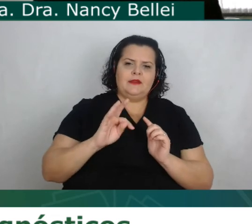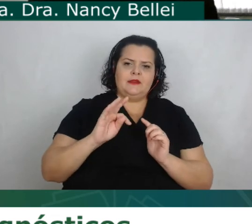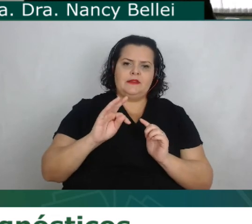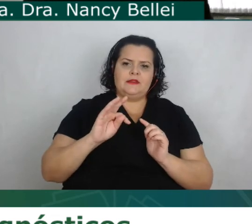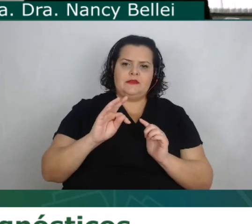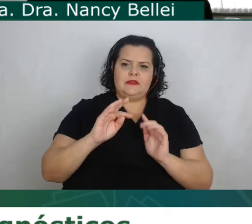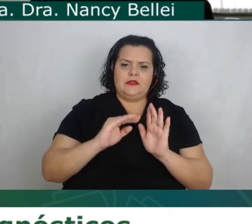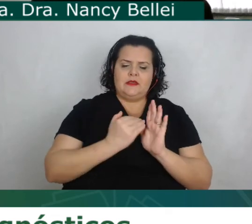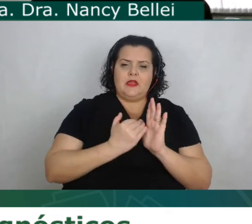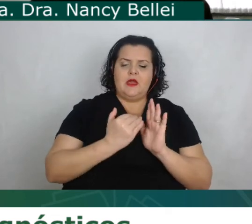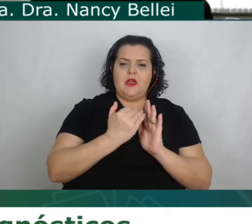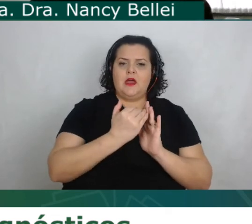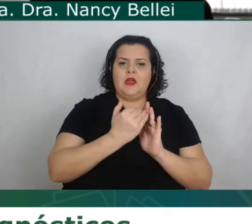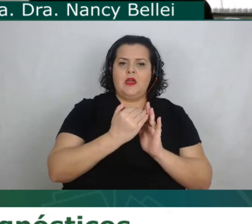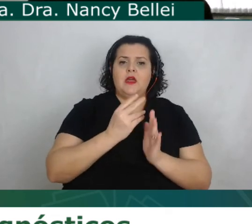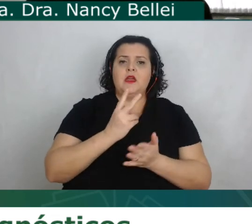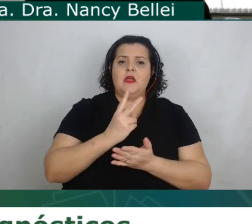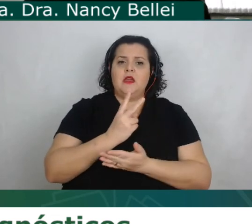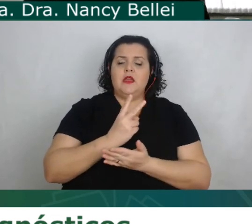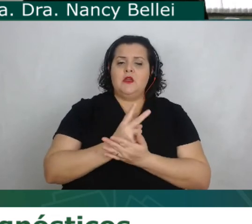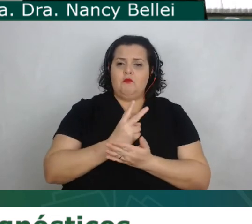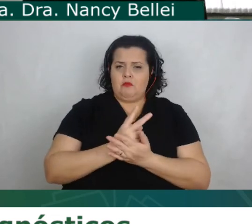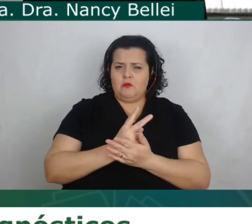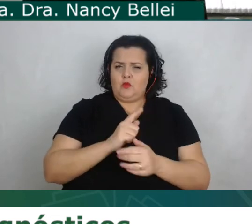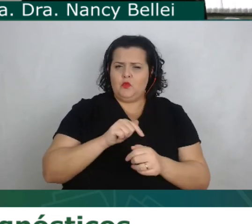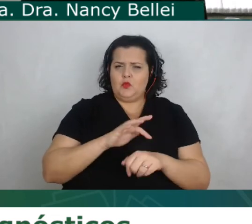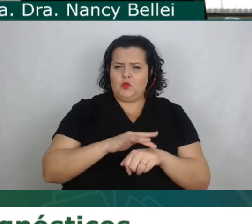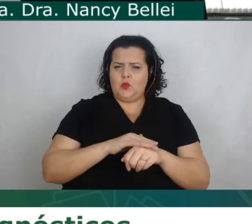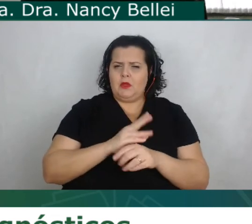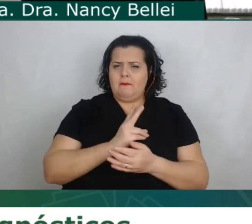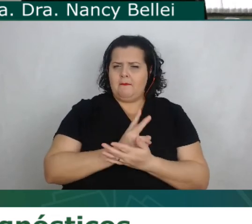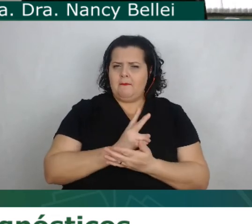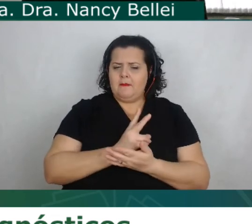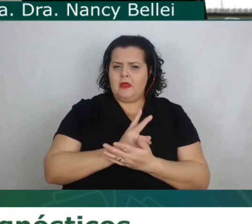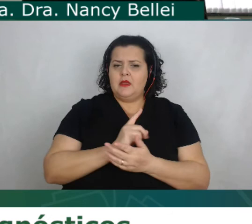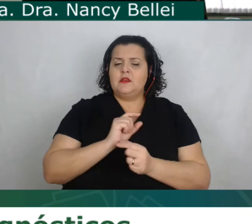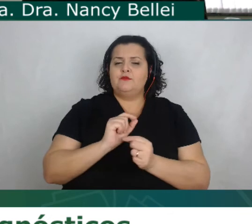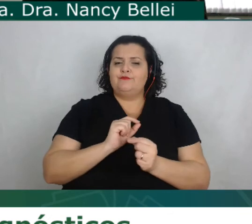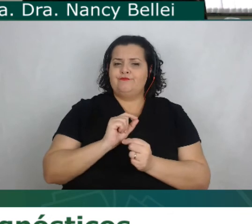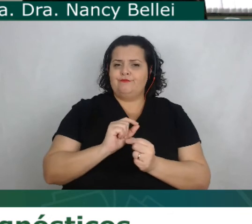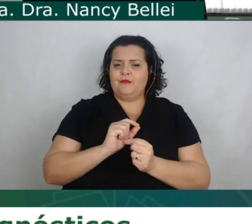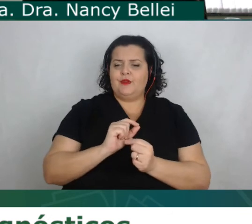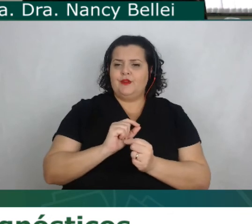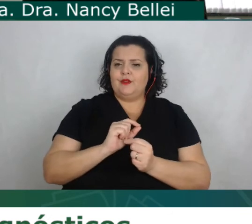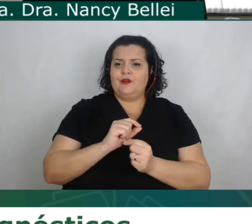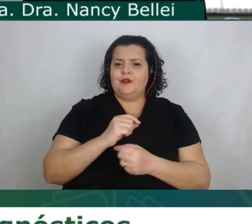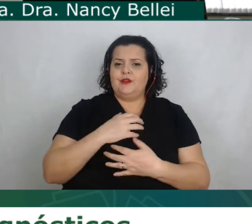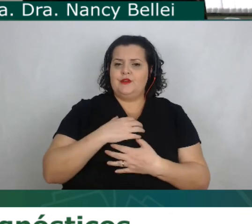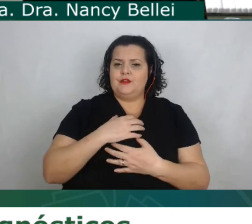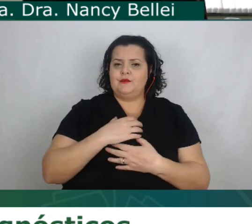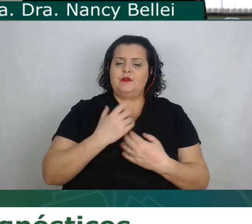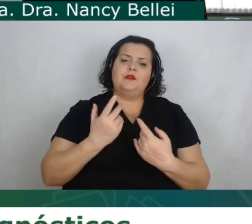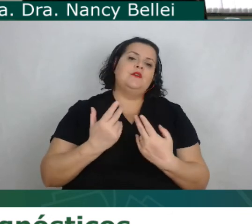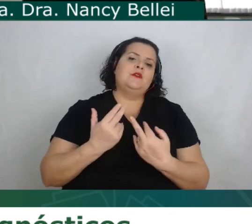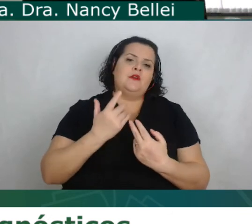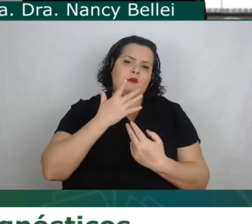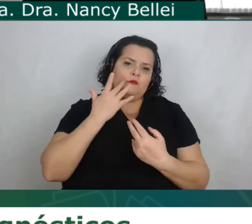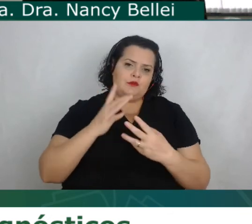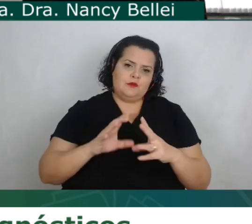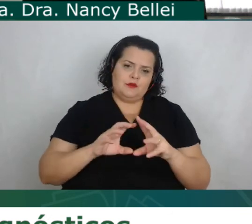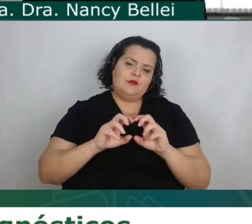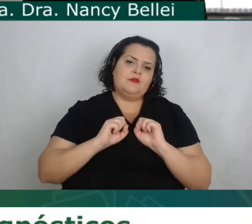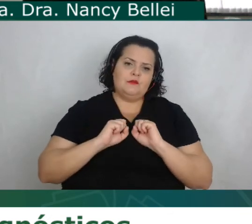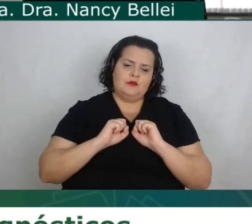têm o mesmo potencial que pacientes infectados que apresentam CT baixo. Acredito que esse